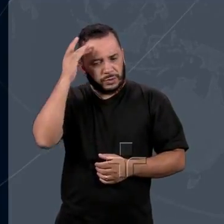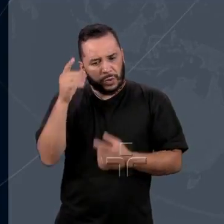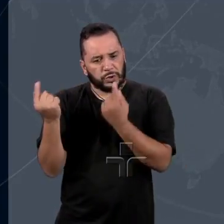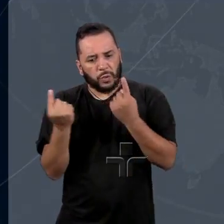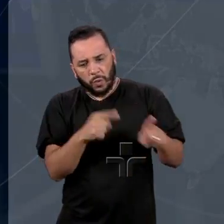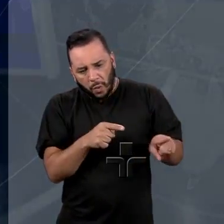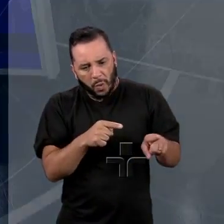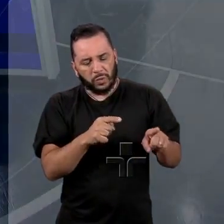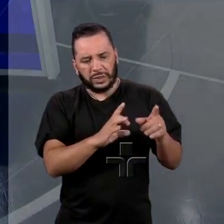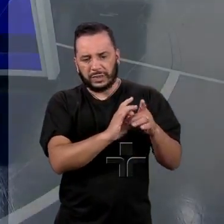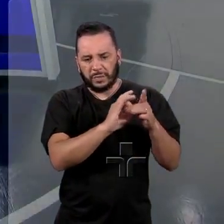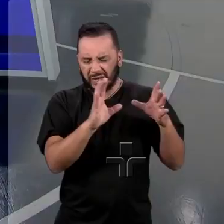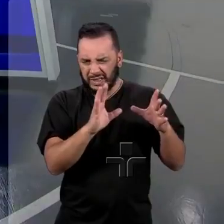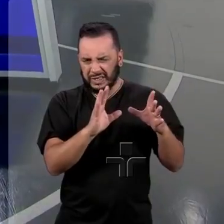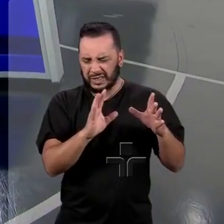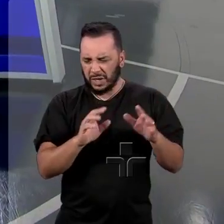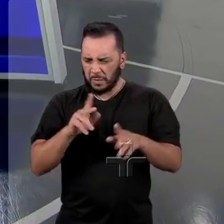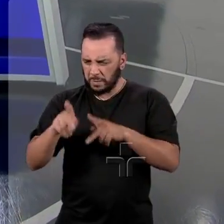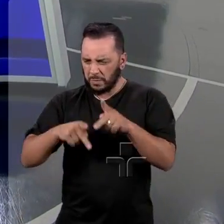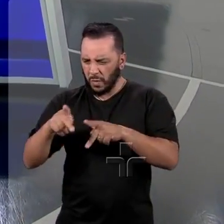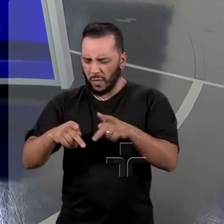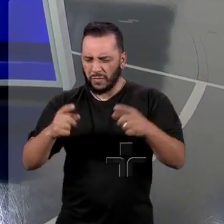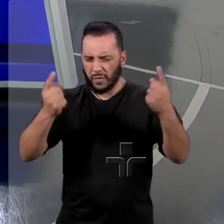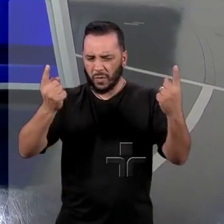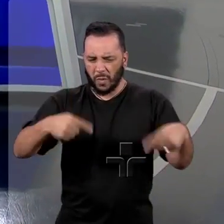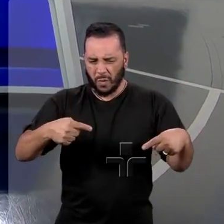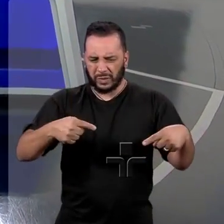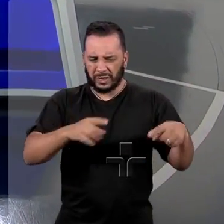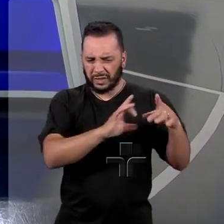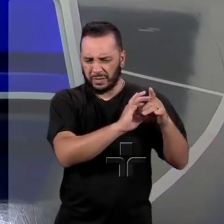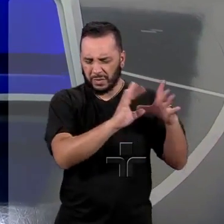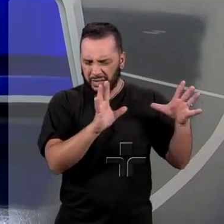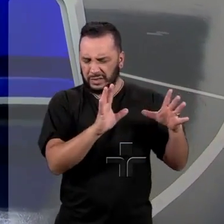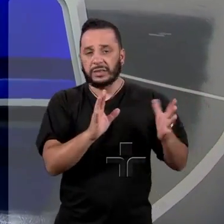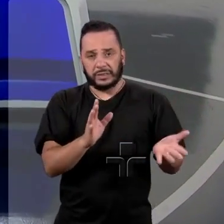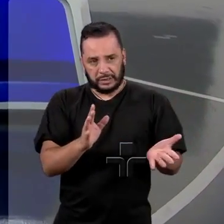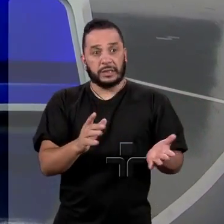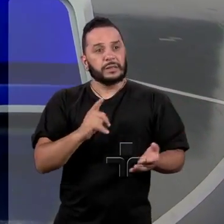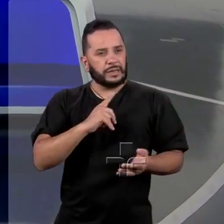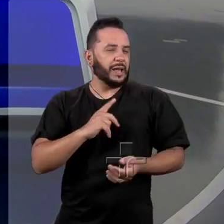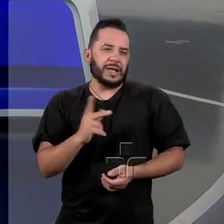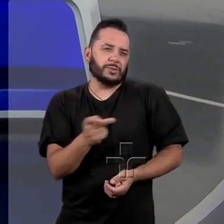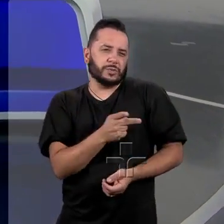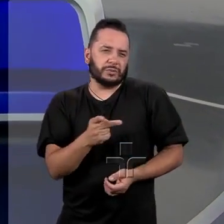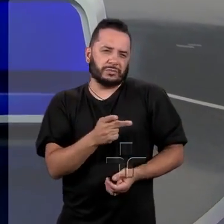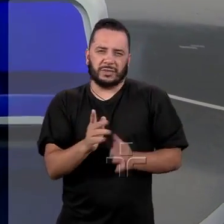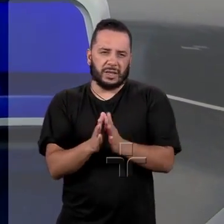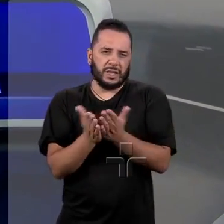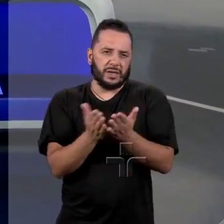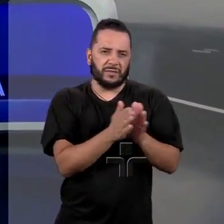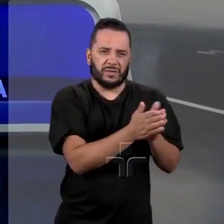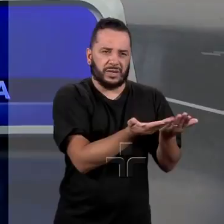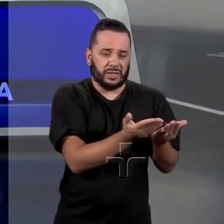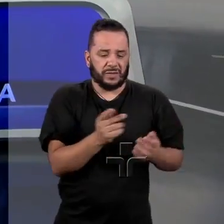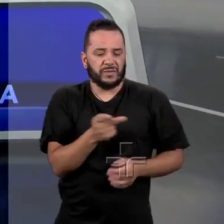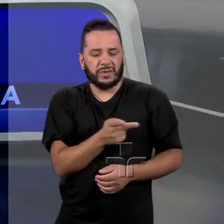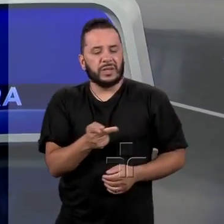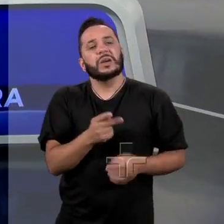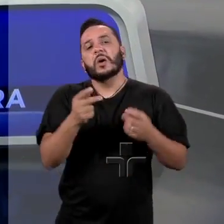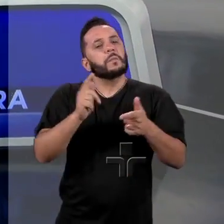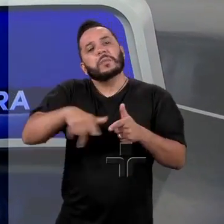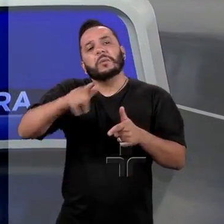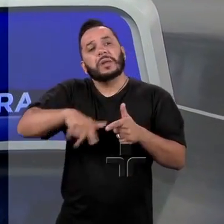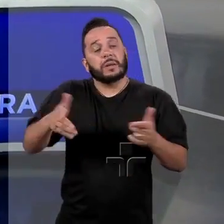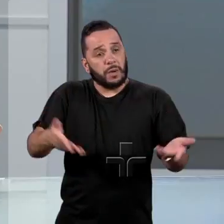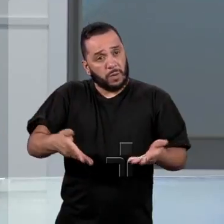Povo contra versus Democracia, do Yascha Mounk. De maneiras diferentes, ambos tratam de um problema que é o que a